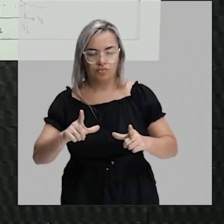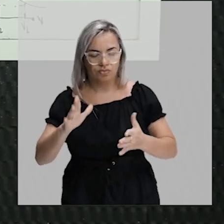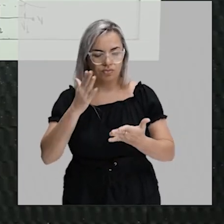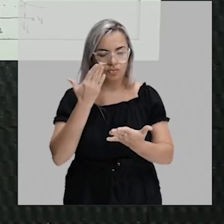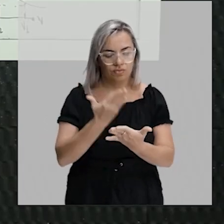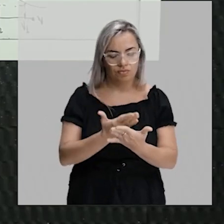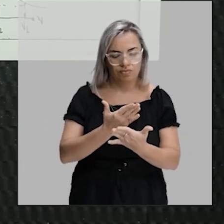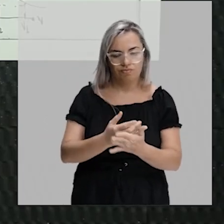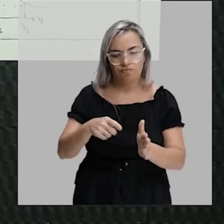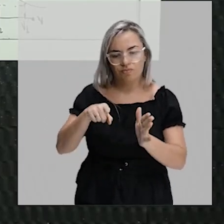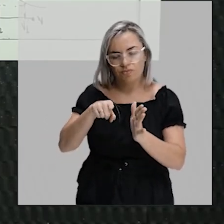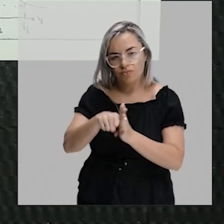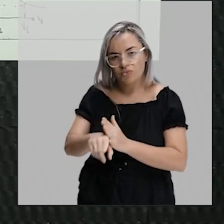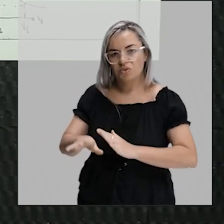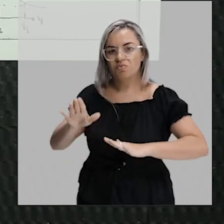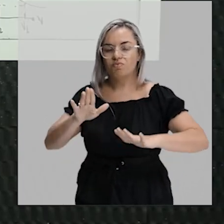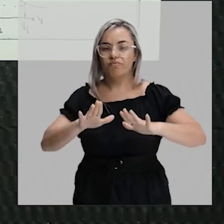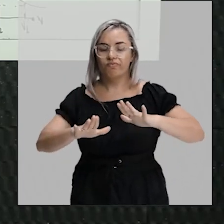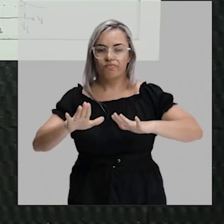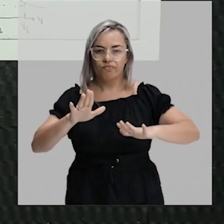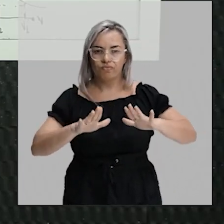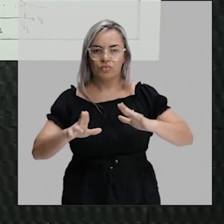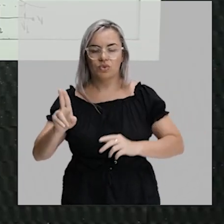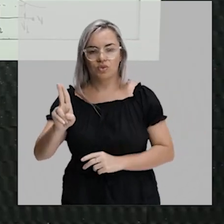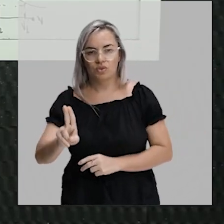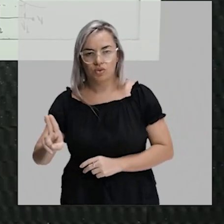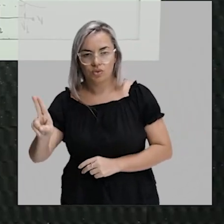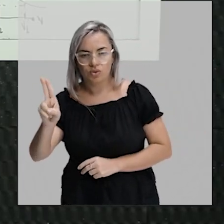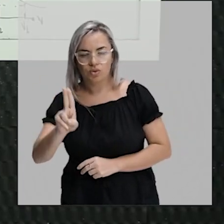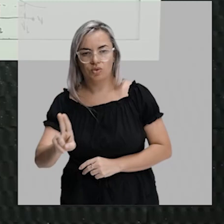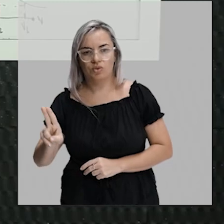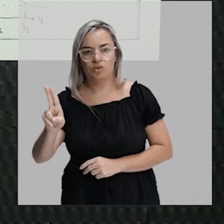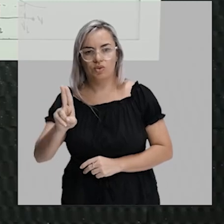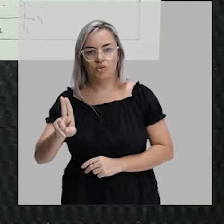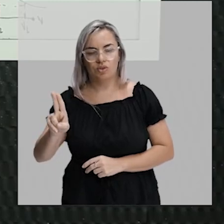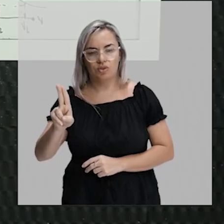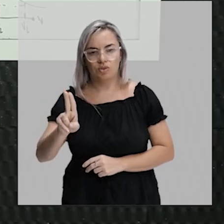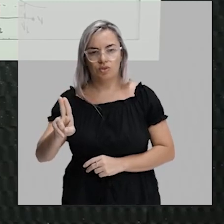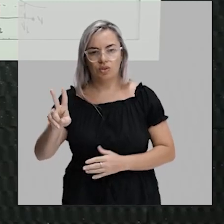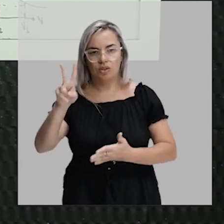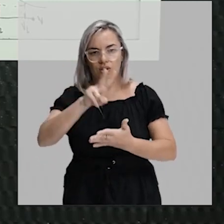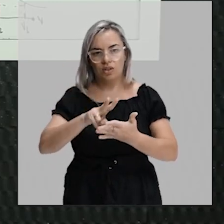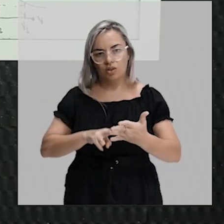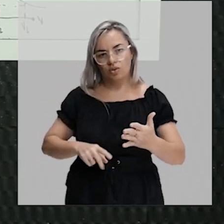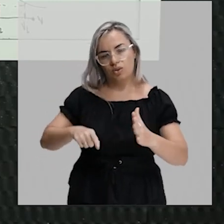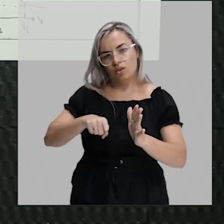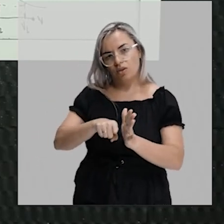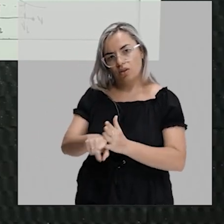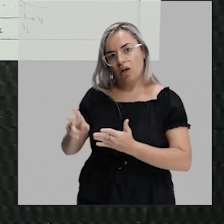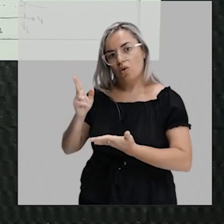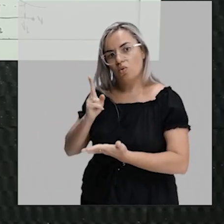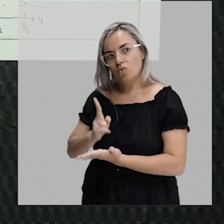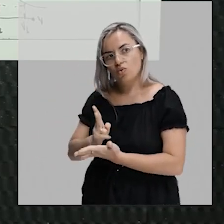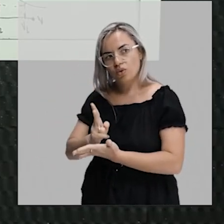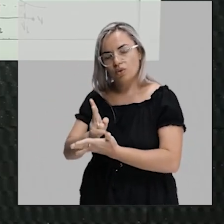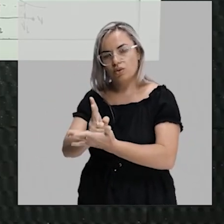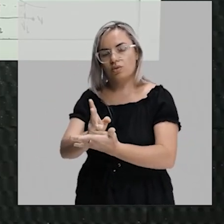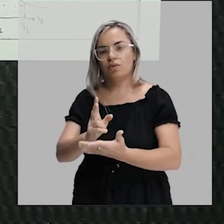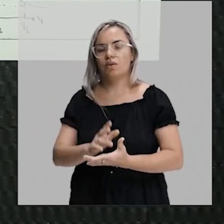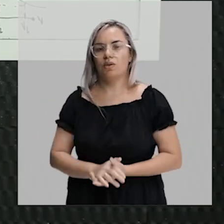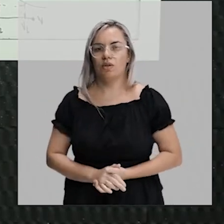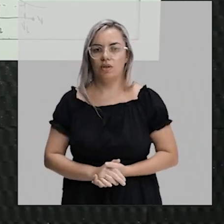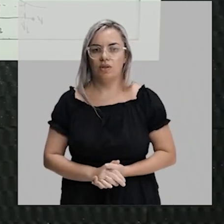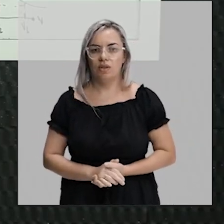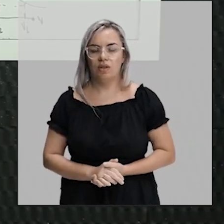suas questões vai depender da unidade que te diz lá a constante. Tá ok? Então, ela é que